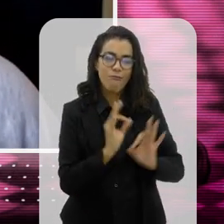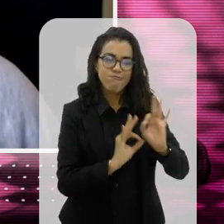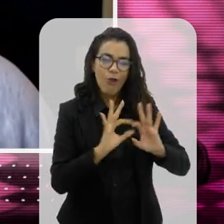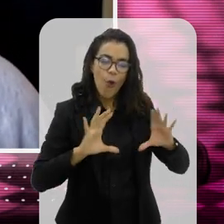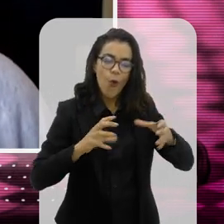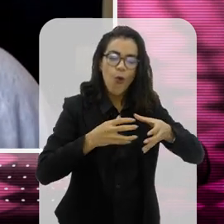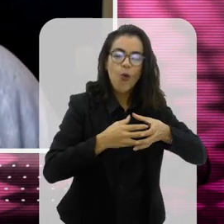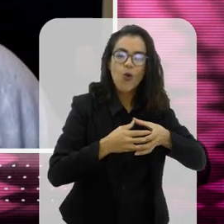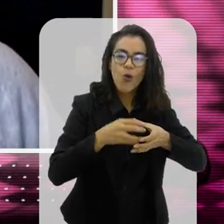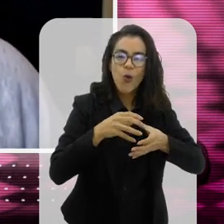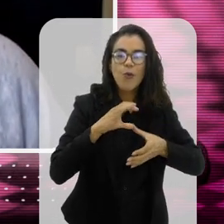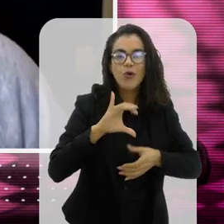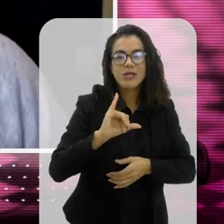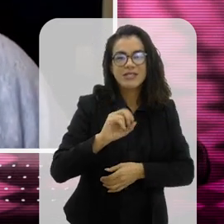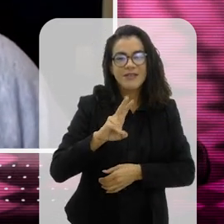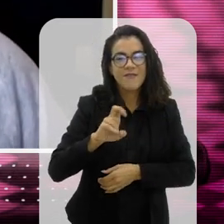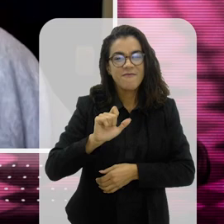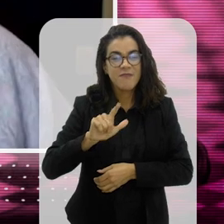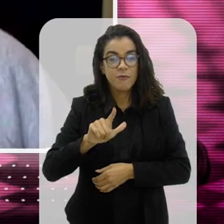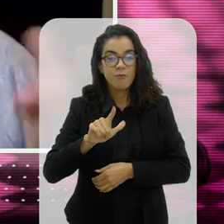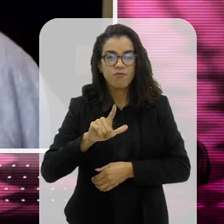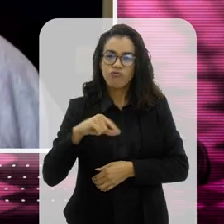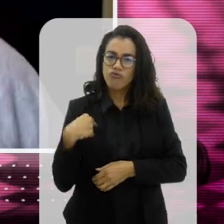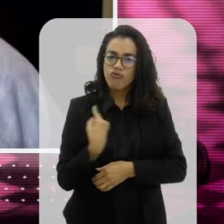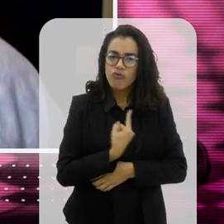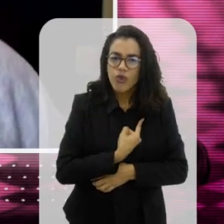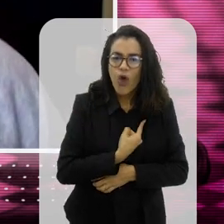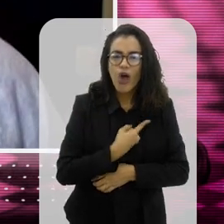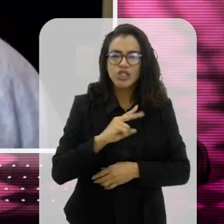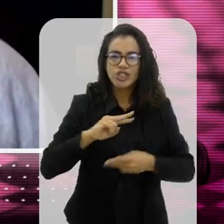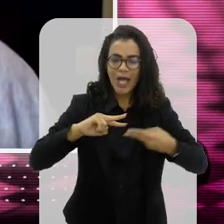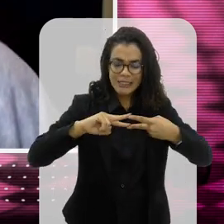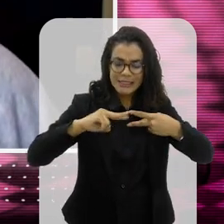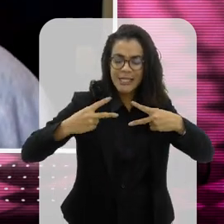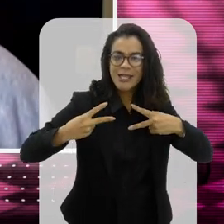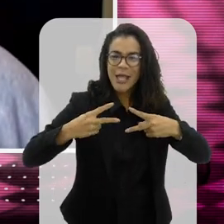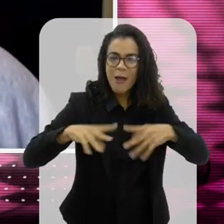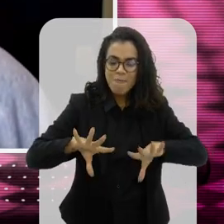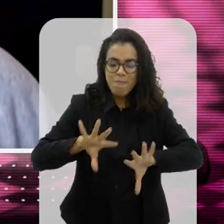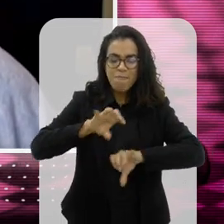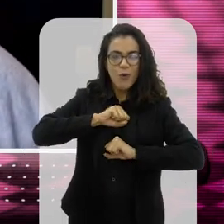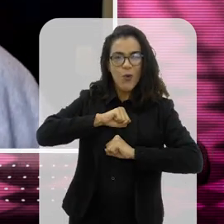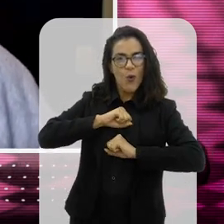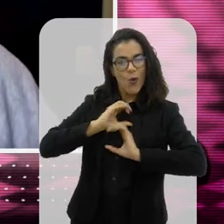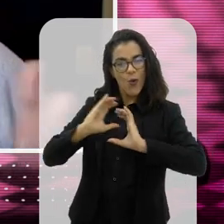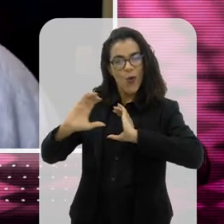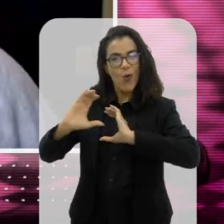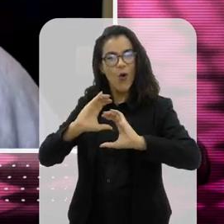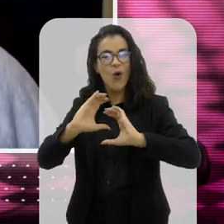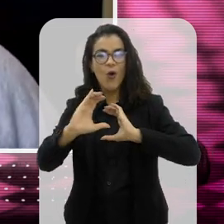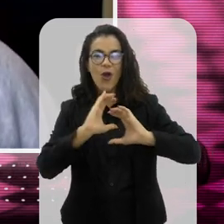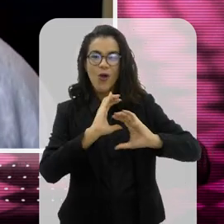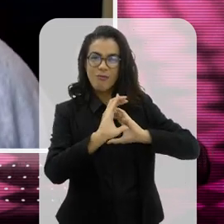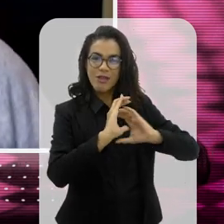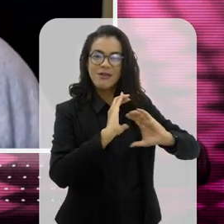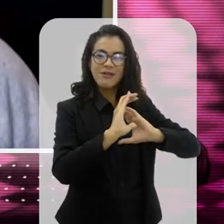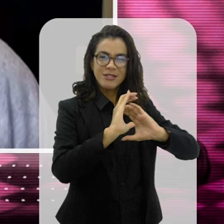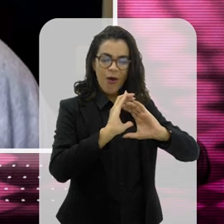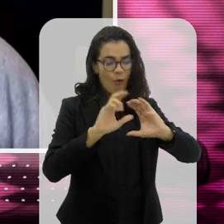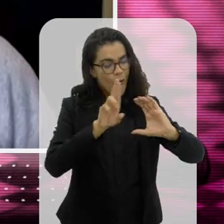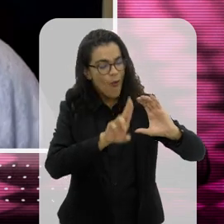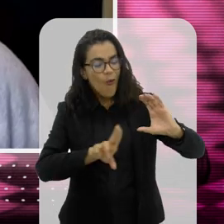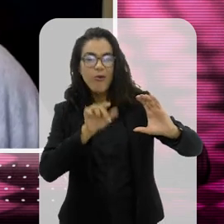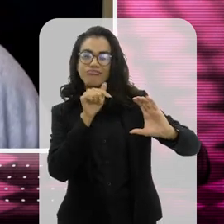organização da sociedade civil. Nós temos todas, viemos muito com DNA de comunicação, toda a equipe, então a